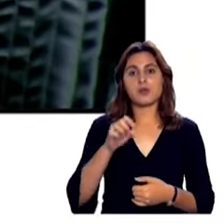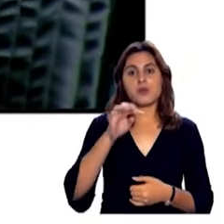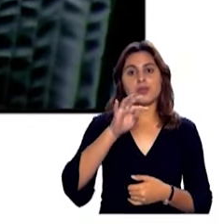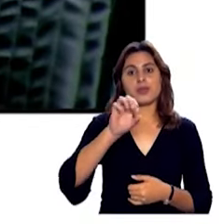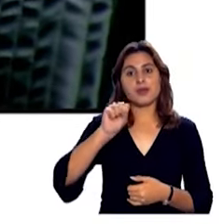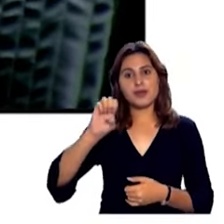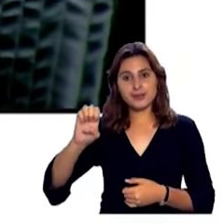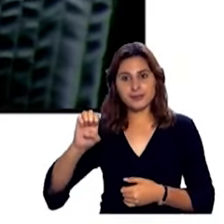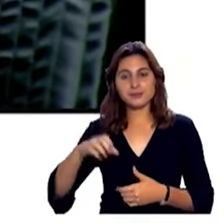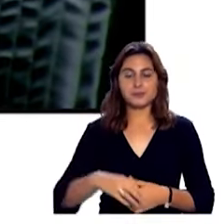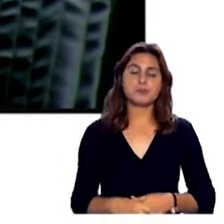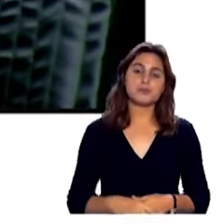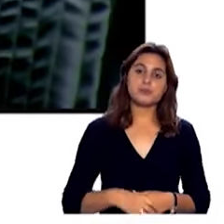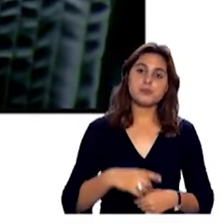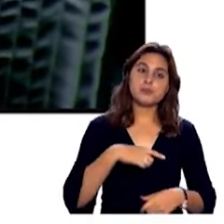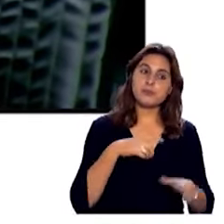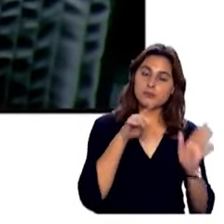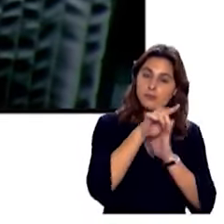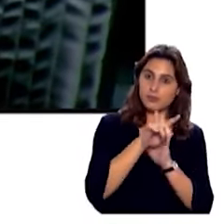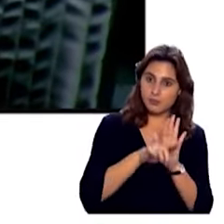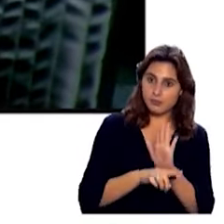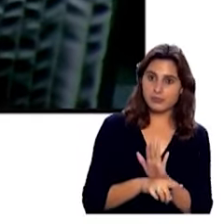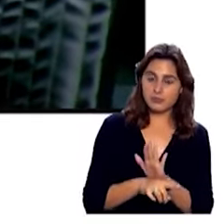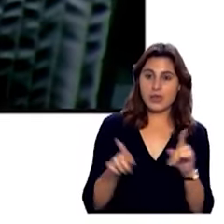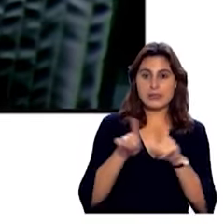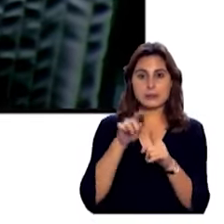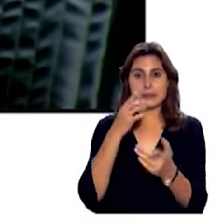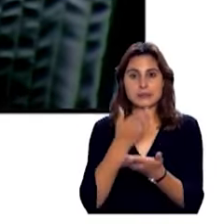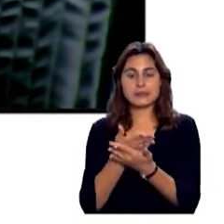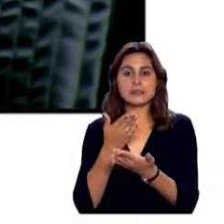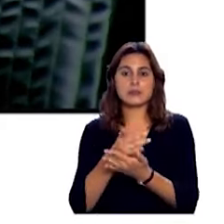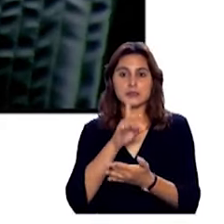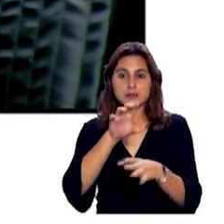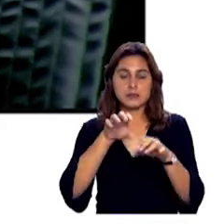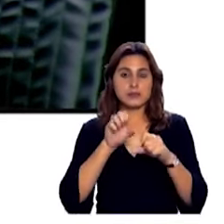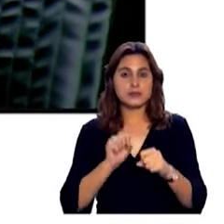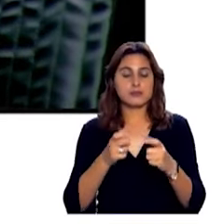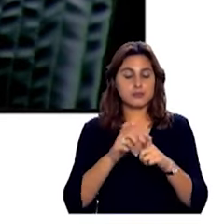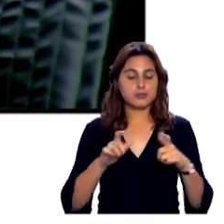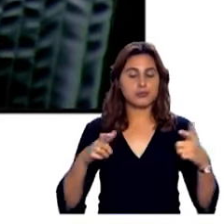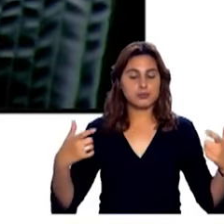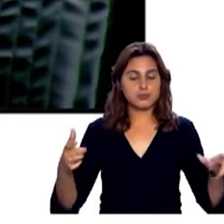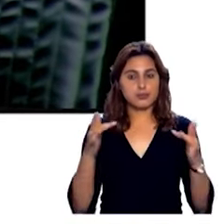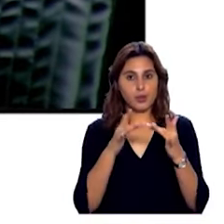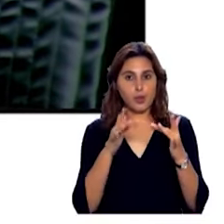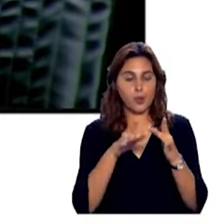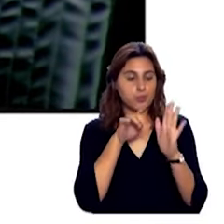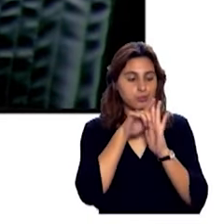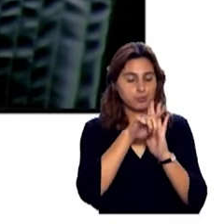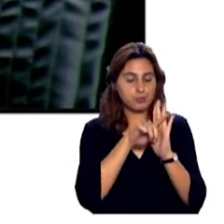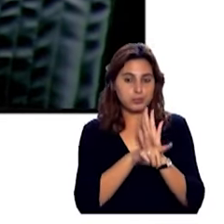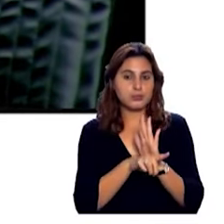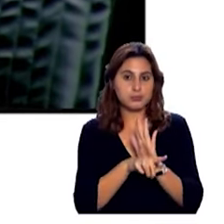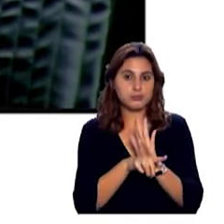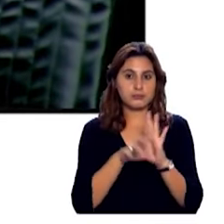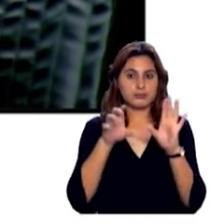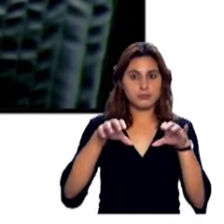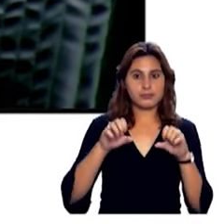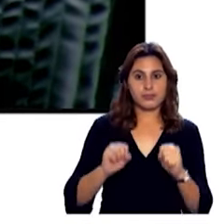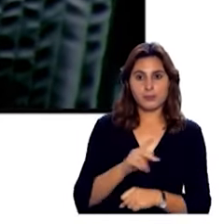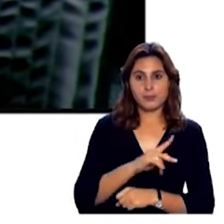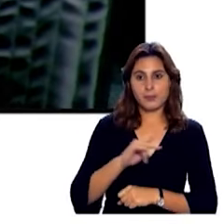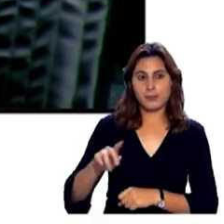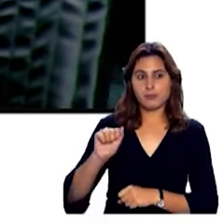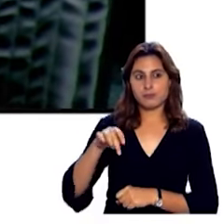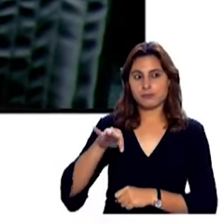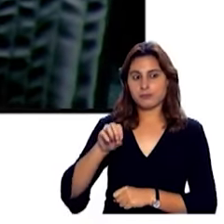consultas ainda previstas lá em doutrina se defende uma ampliação da função das consultas É a tese defendida pelo professor Antônio Cabu